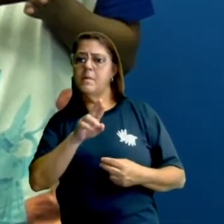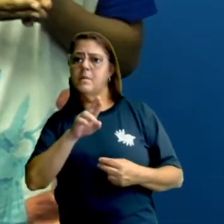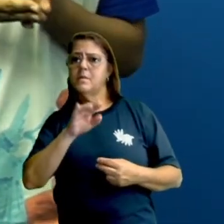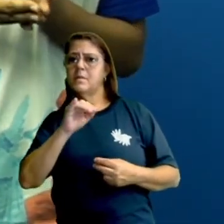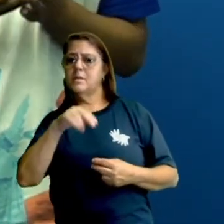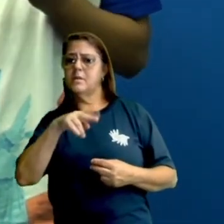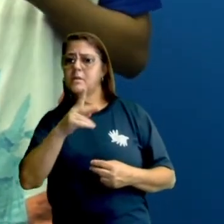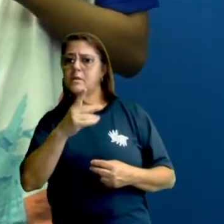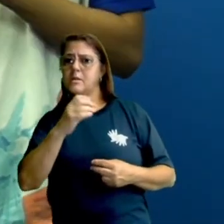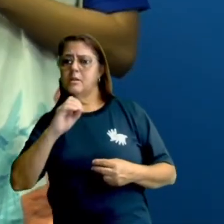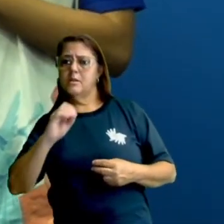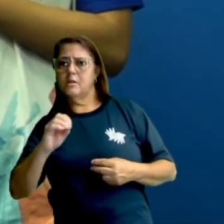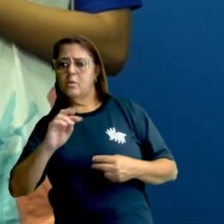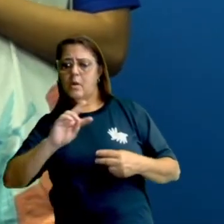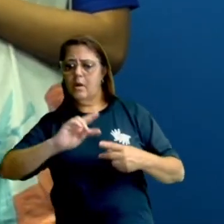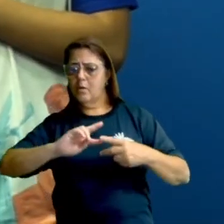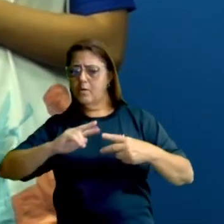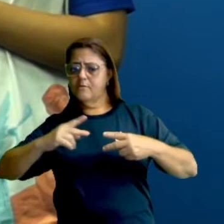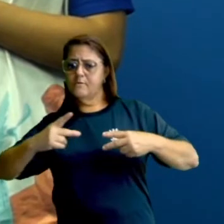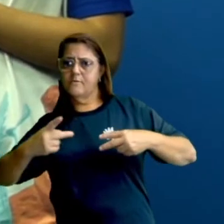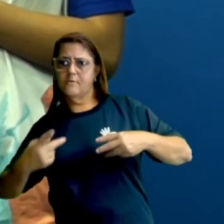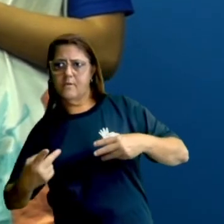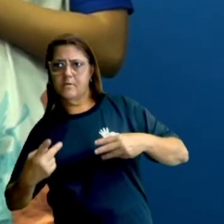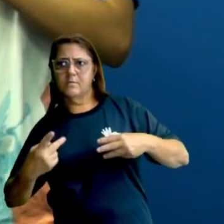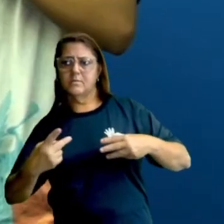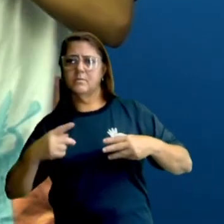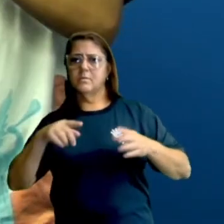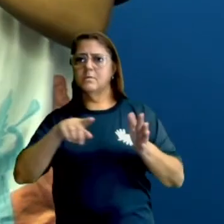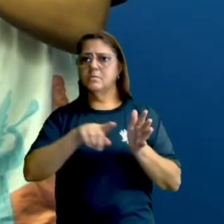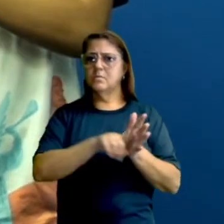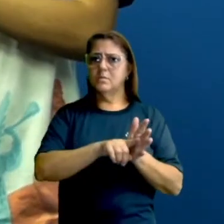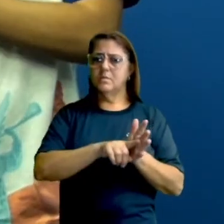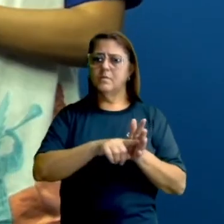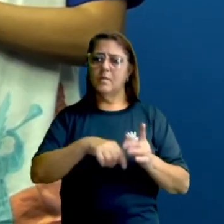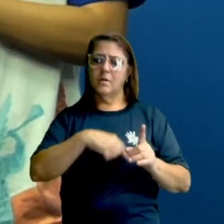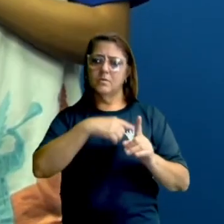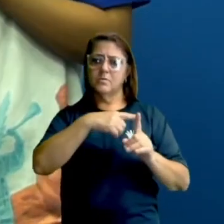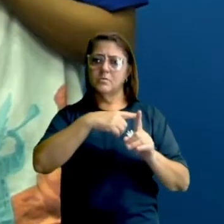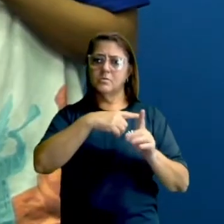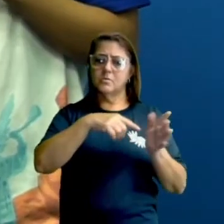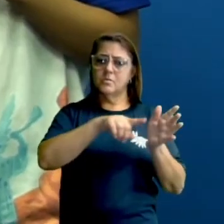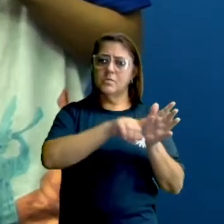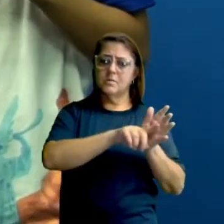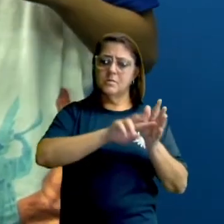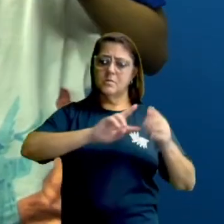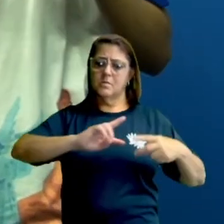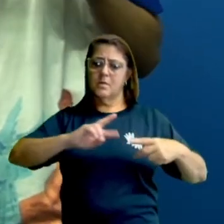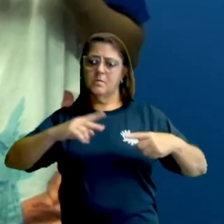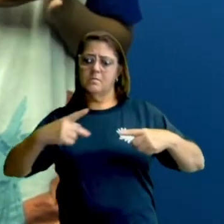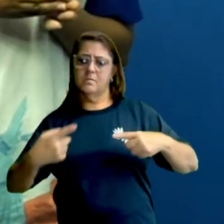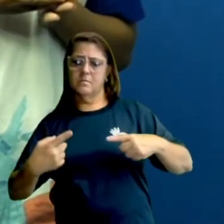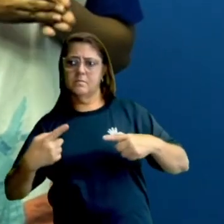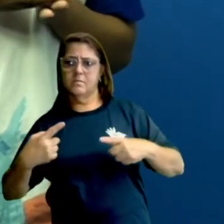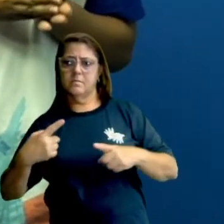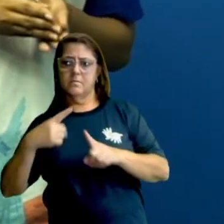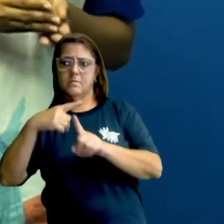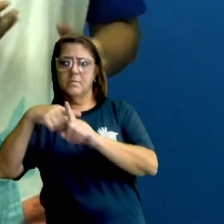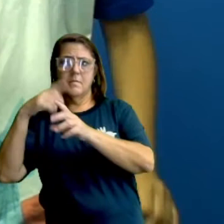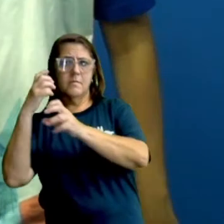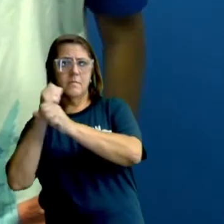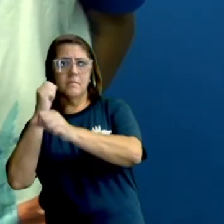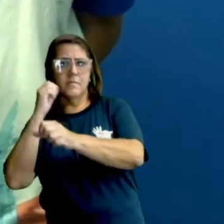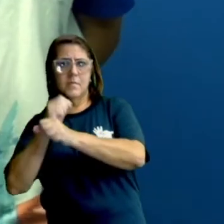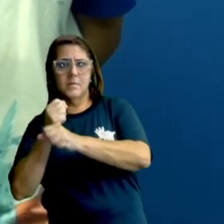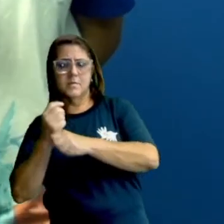a adição é a operação inversa da subtração e a subtração é a operação inversa da